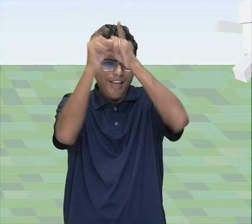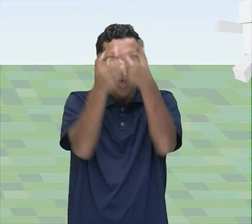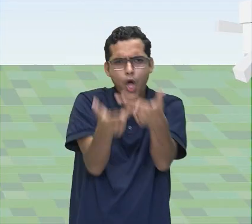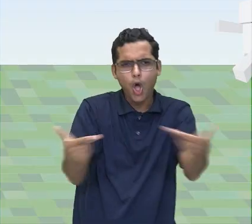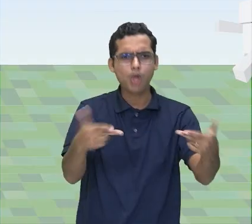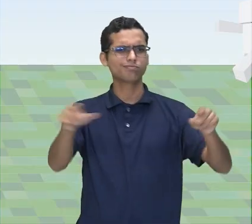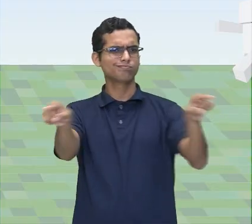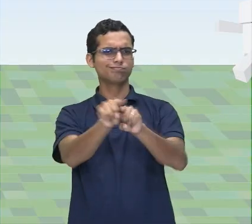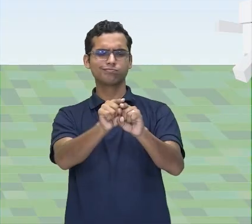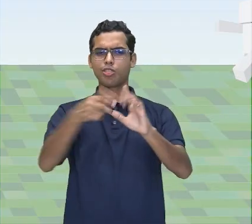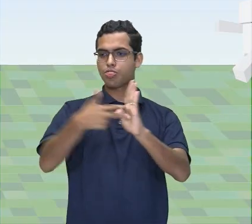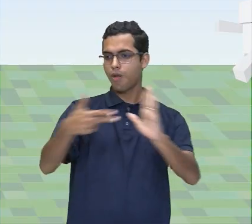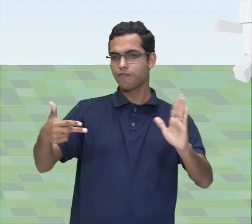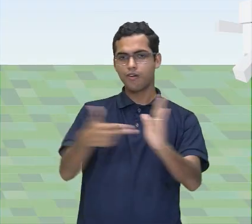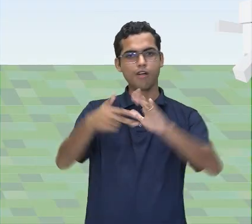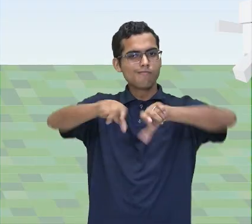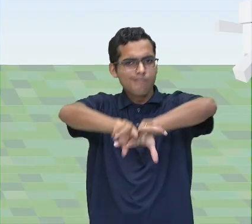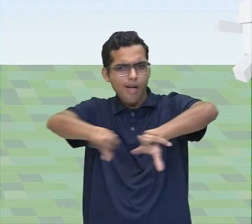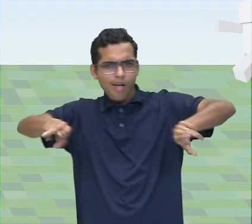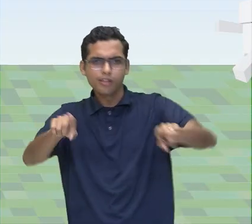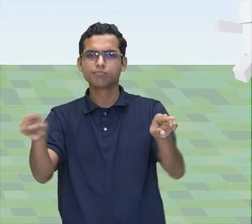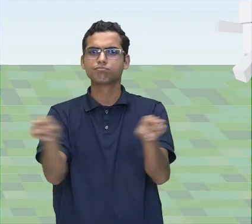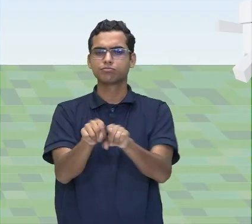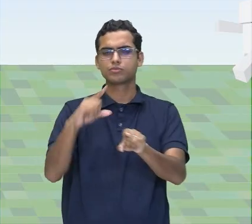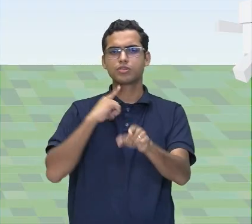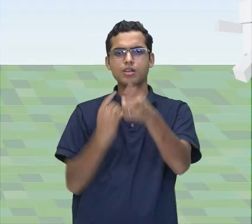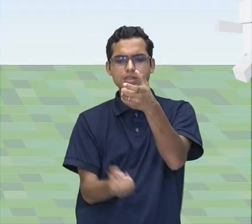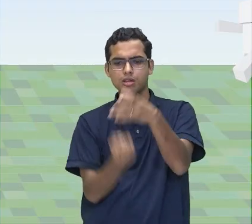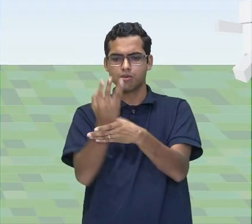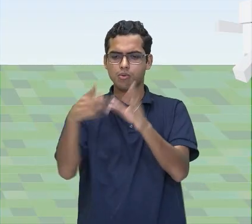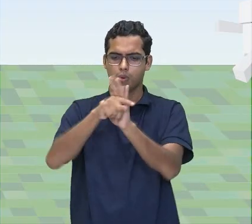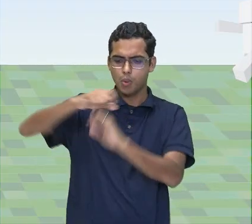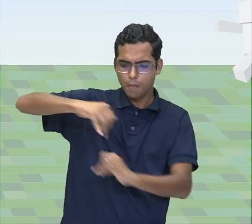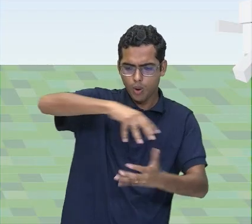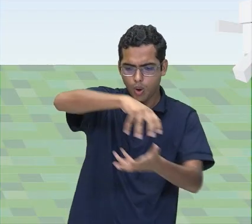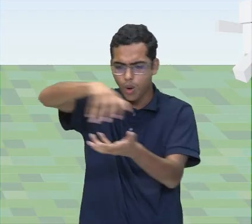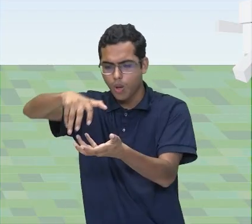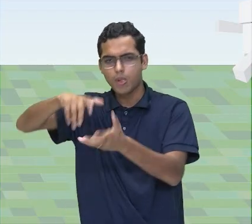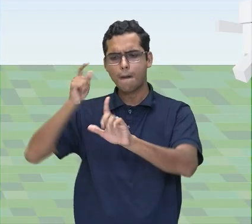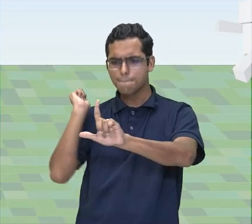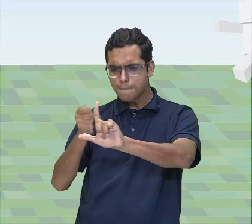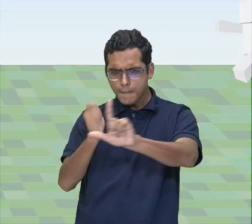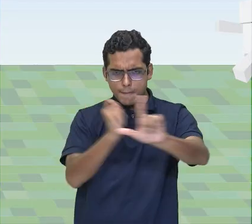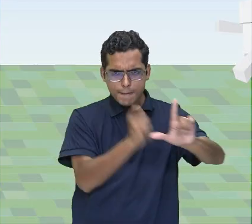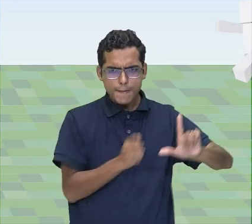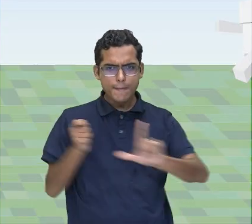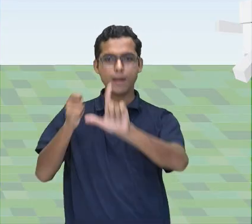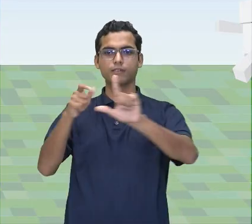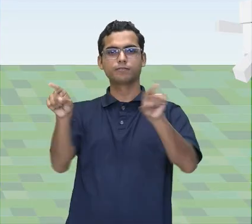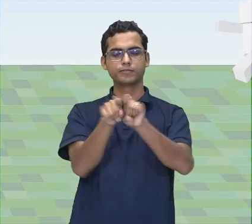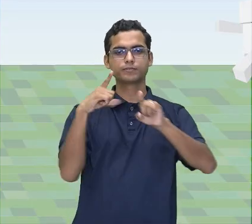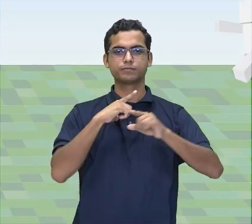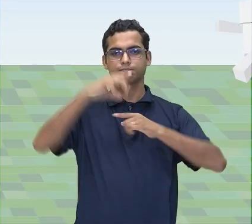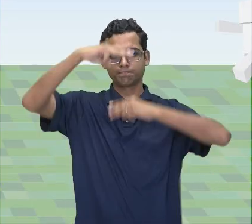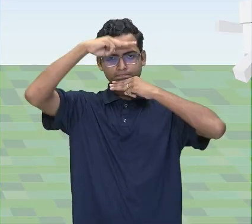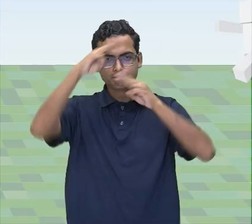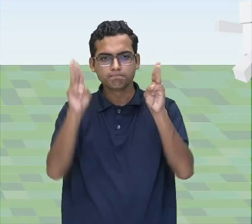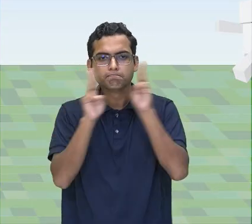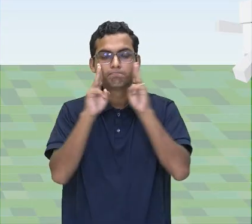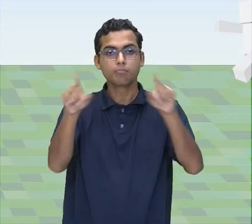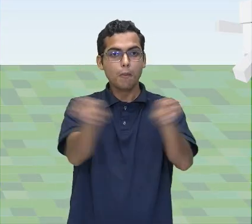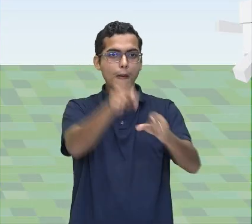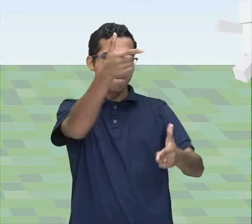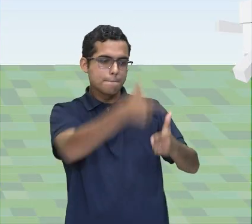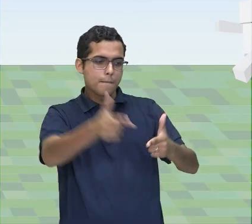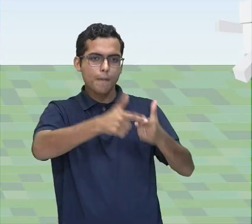a inovação ali nos mundos que você está projetando, tá bom? Outro benefício é a resolução de problemas,